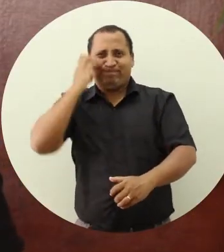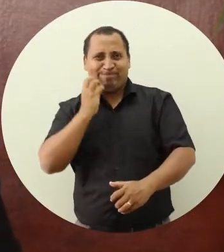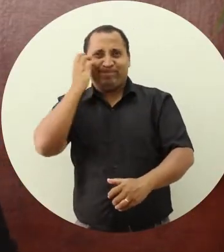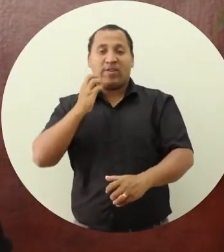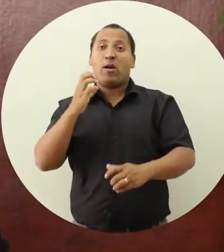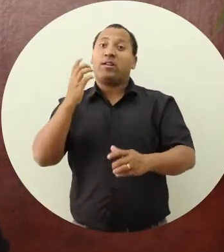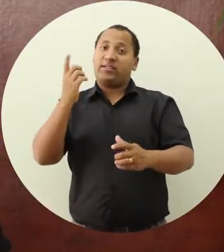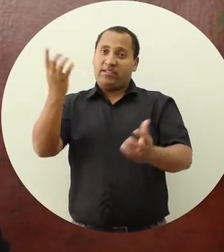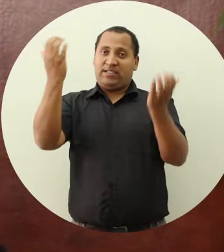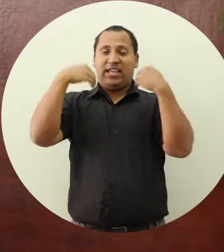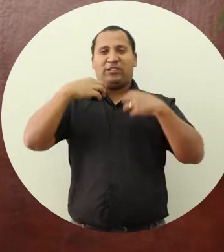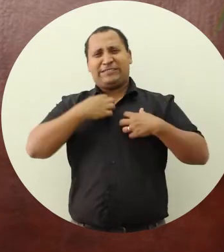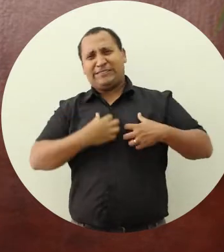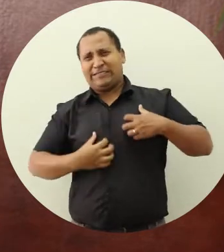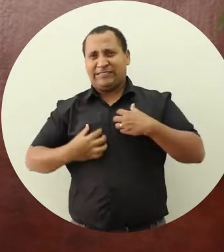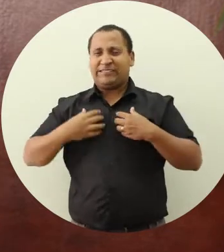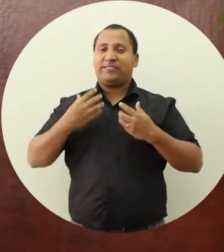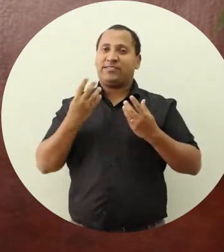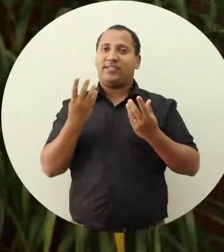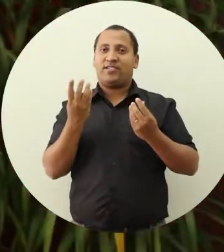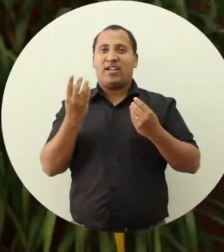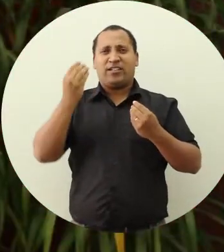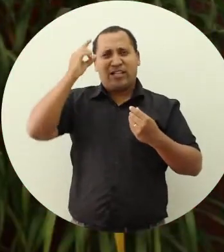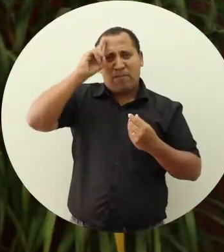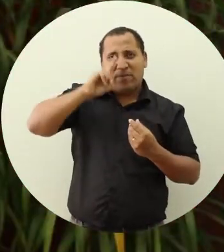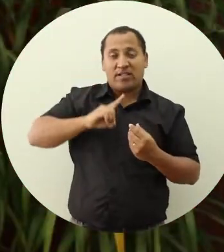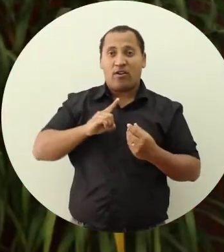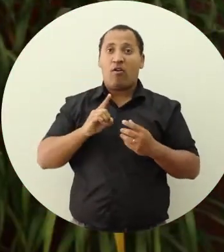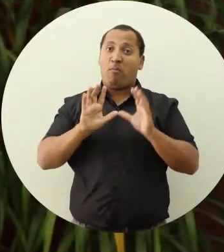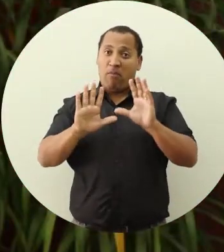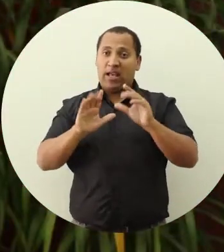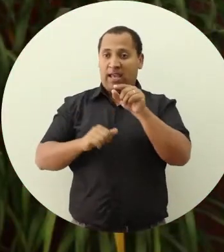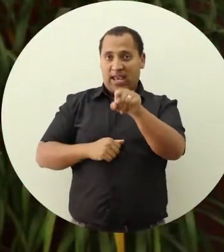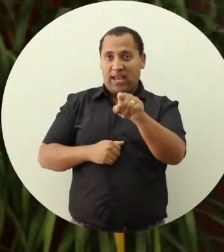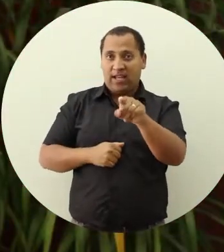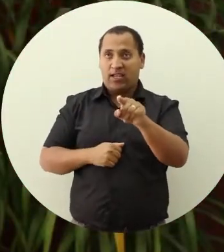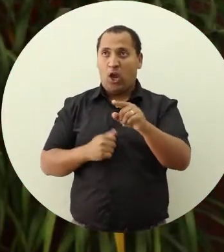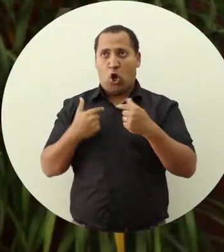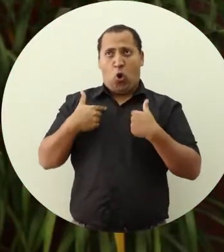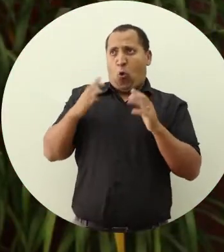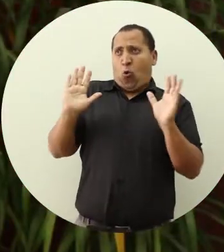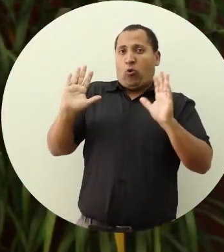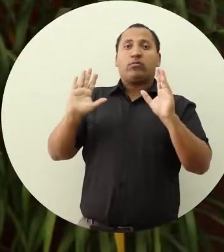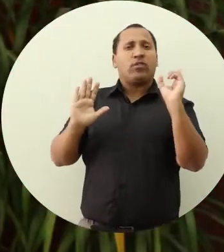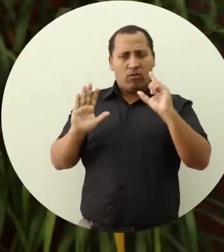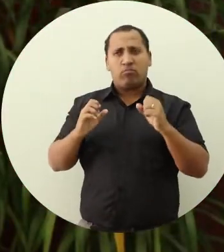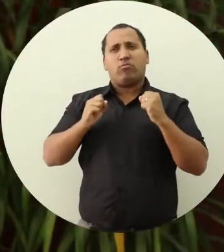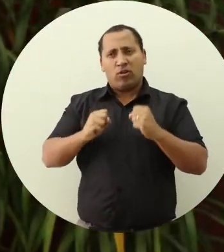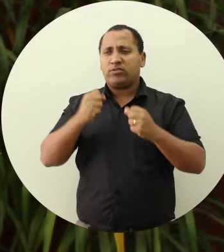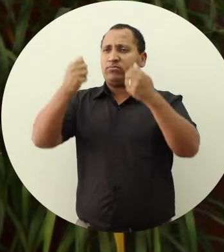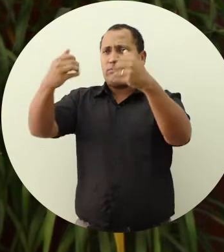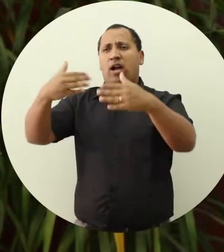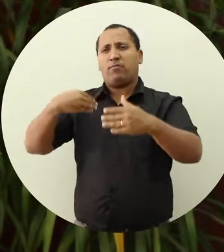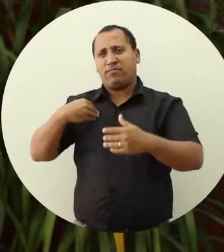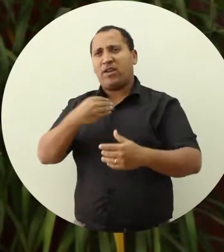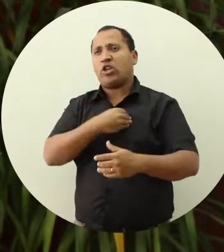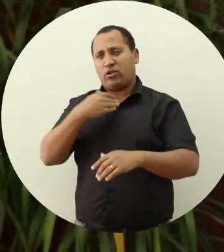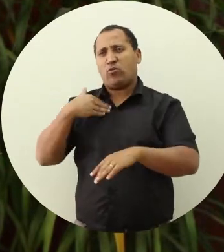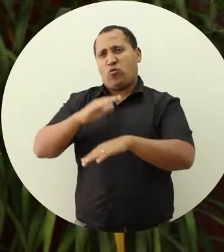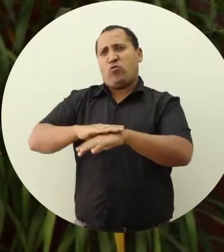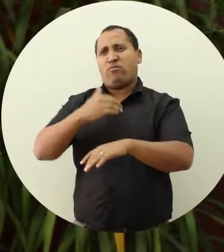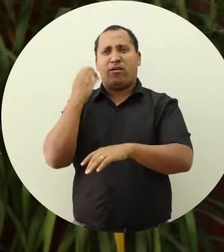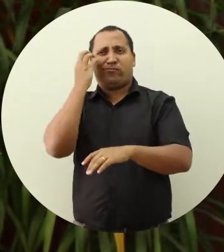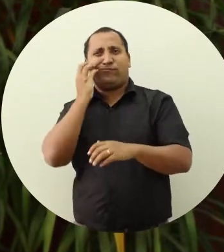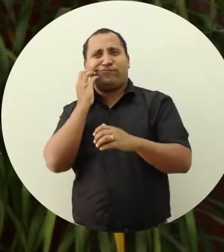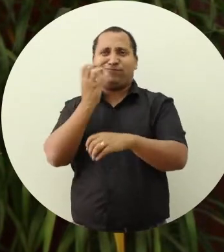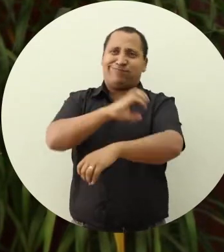transtorno de ansiedade, um transtorno depressivo, só que o paciente ele não nega para o médico, então torna o diagnóstico mais fácil. Também tem